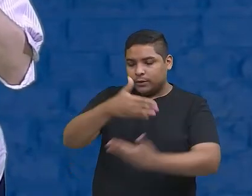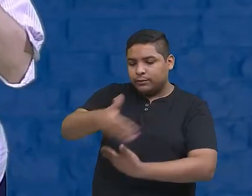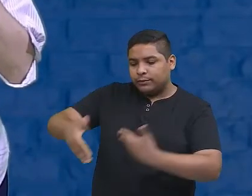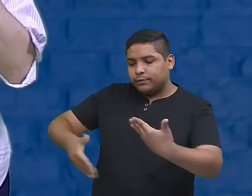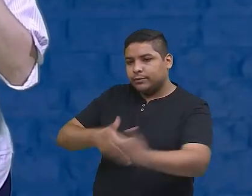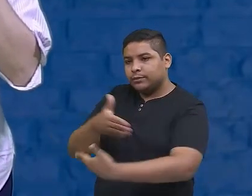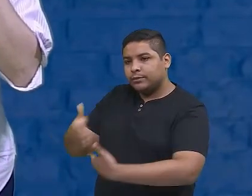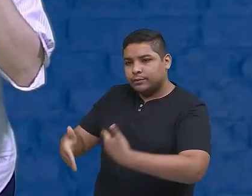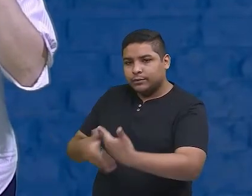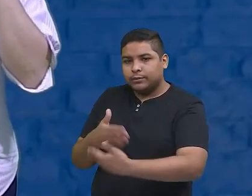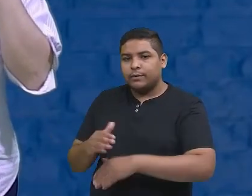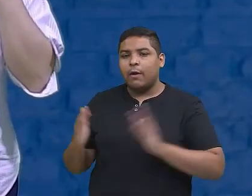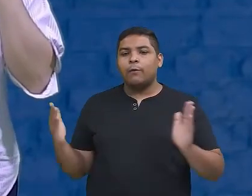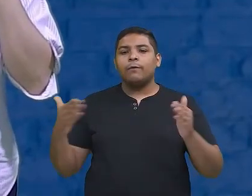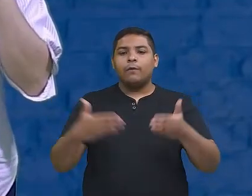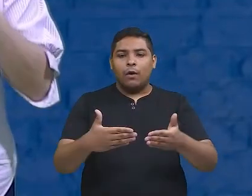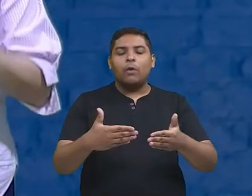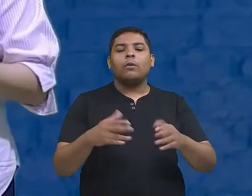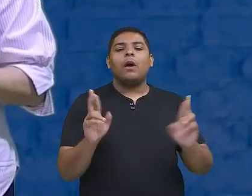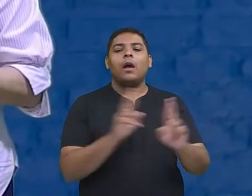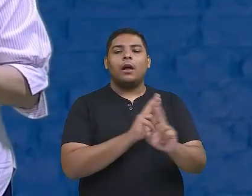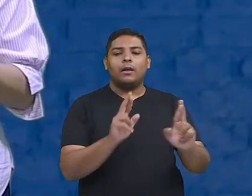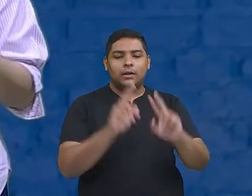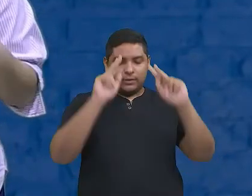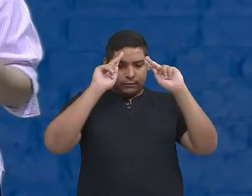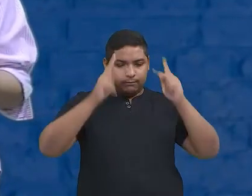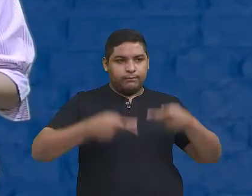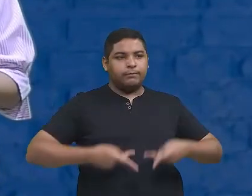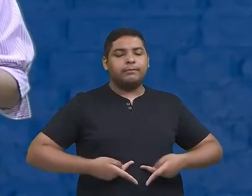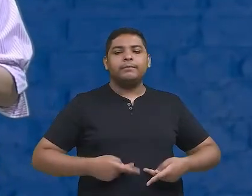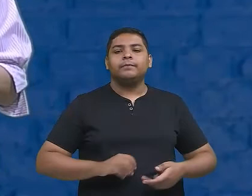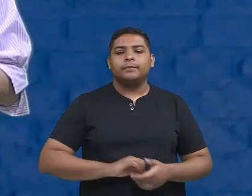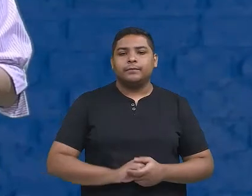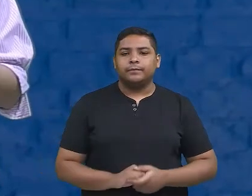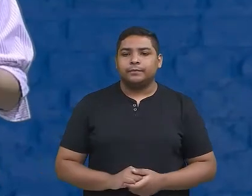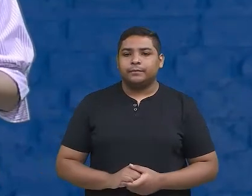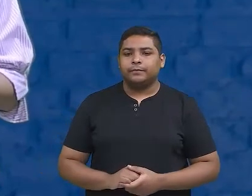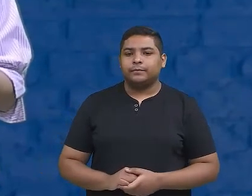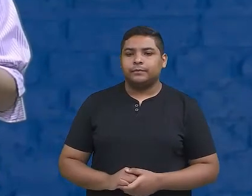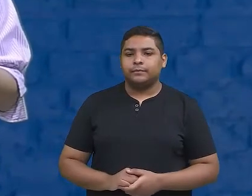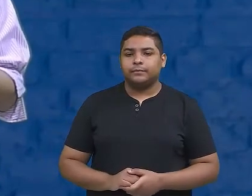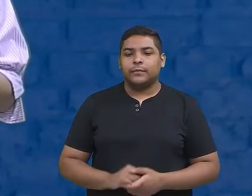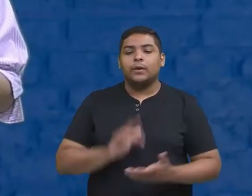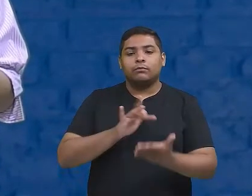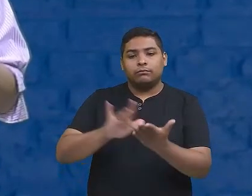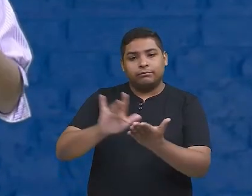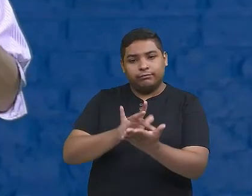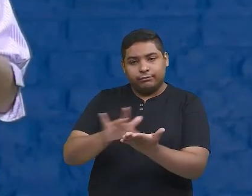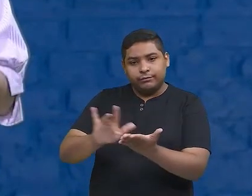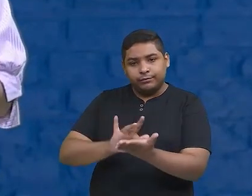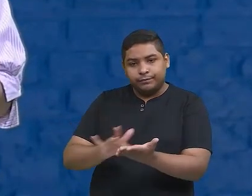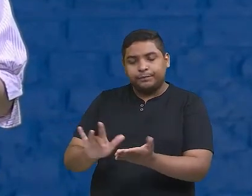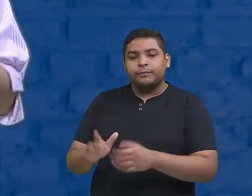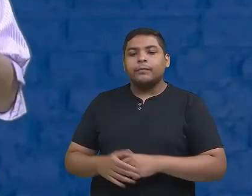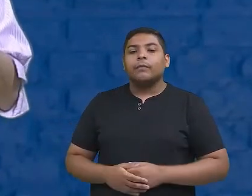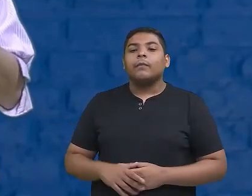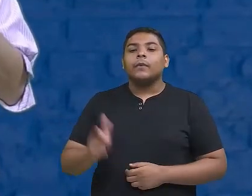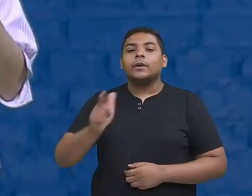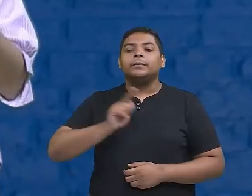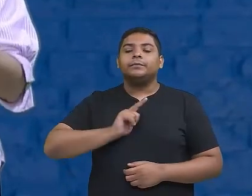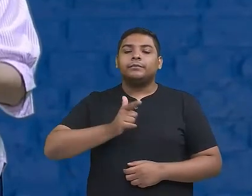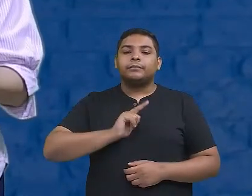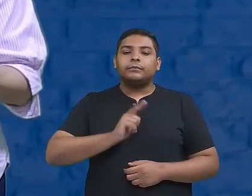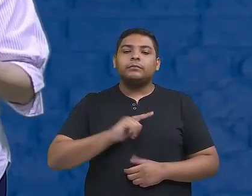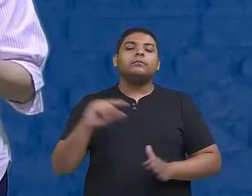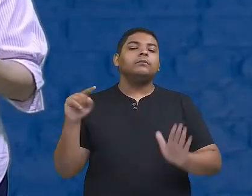nessa situação, no caderno digital, a gente tem as perguntas no sentido assim, você sabe se